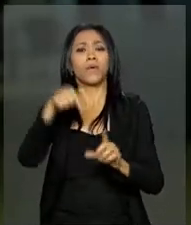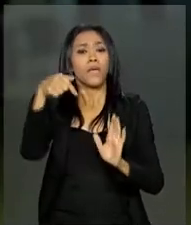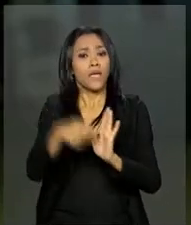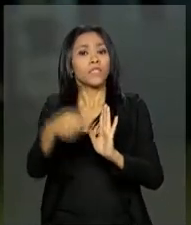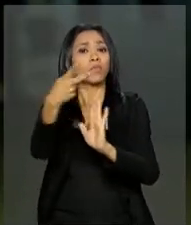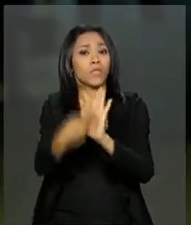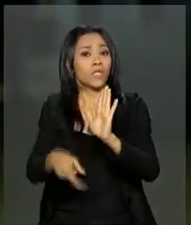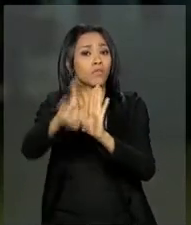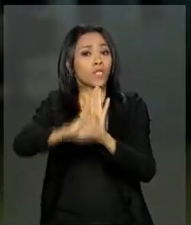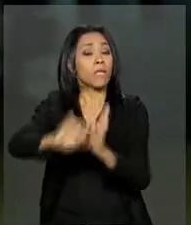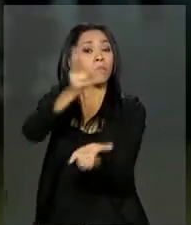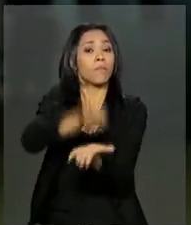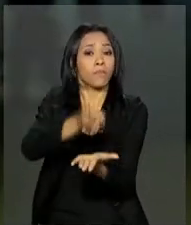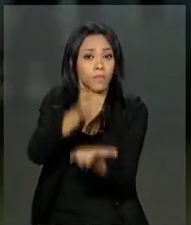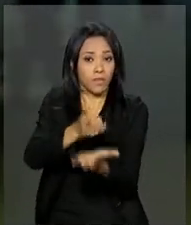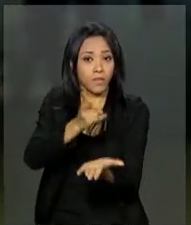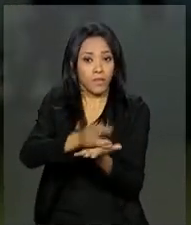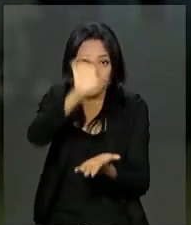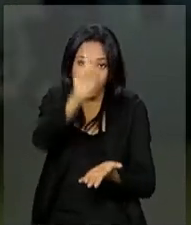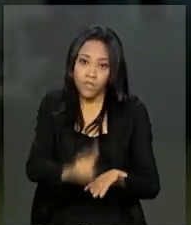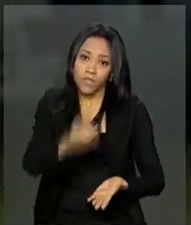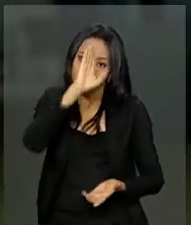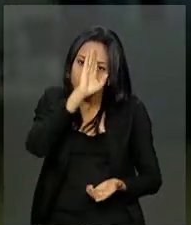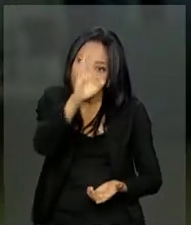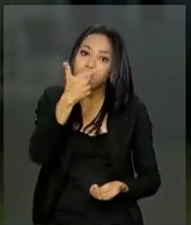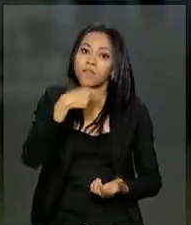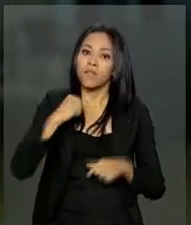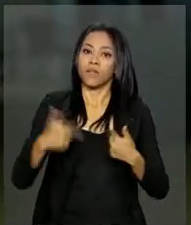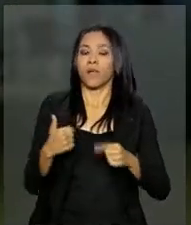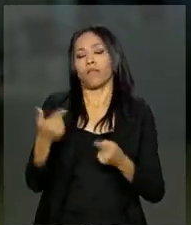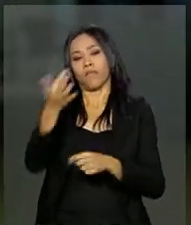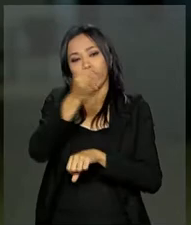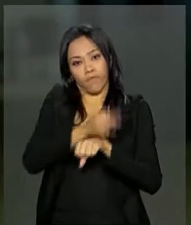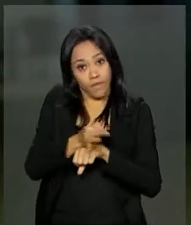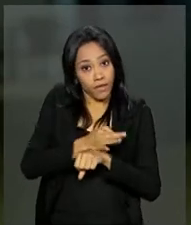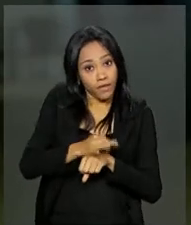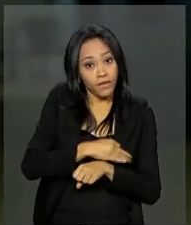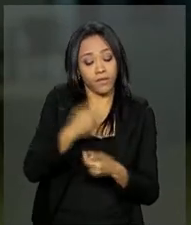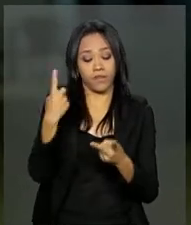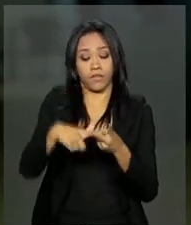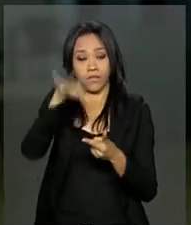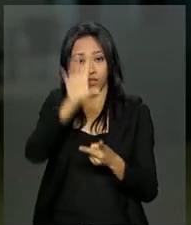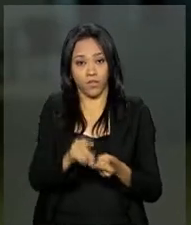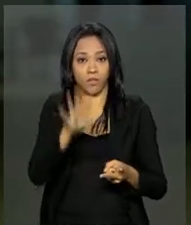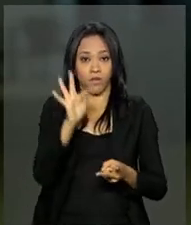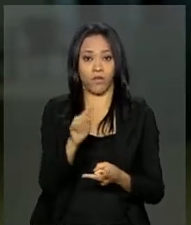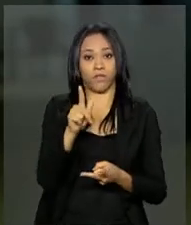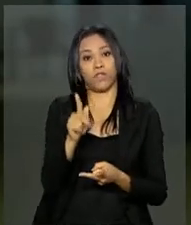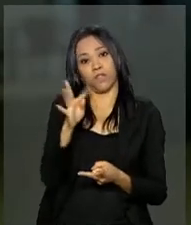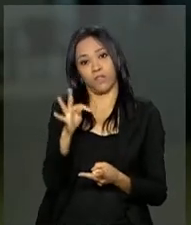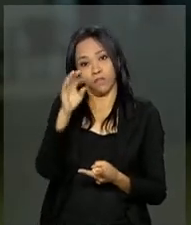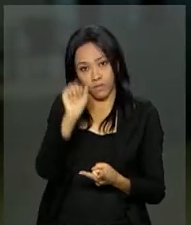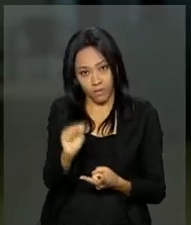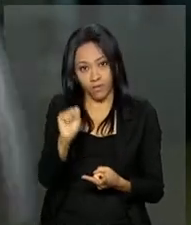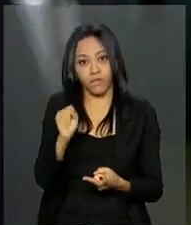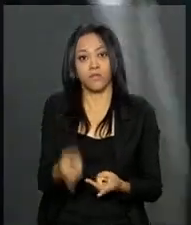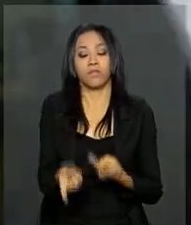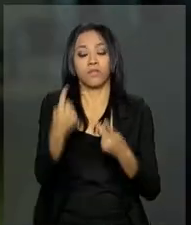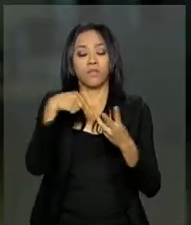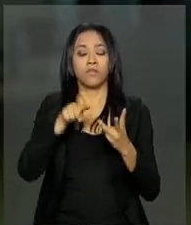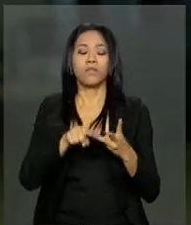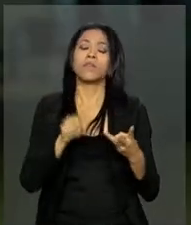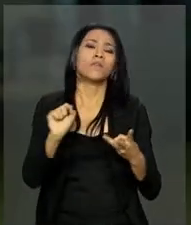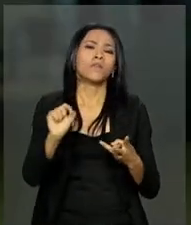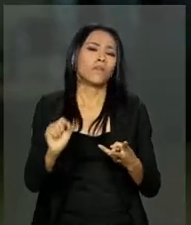preserva os direitos fundamentais do trabalhador, como o direito a férias, o direito ao FGTS, o Fundo de Garantia por Tempo de